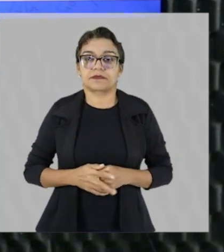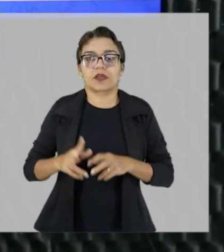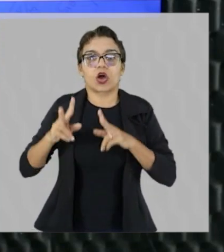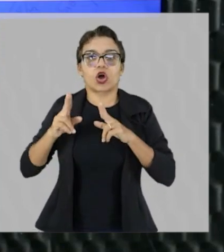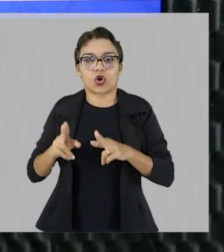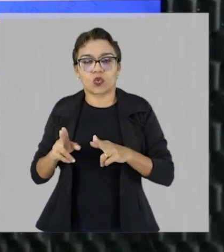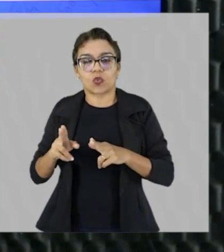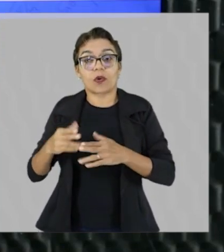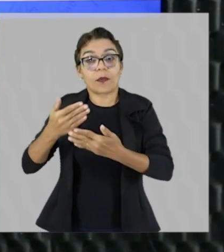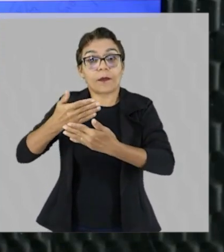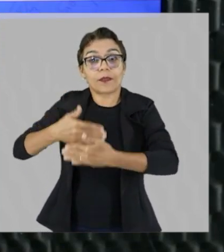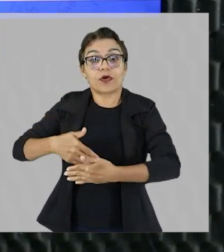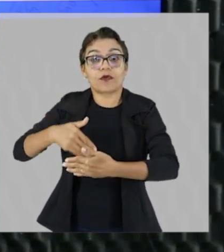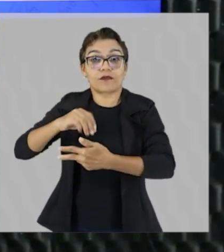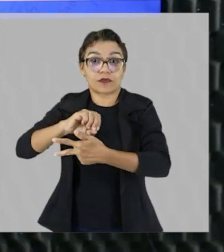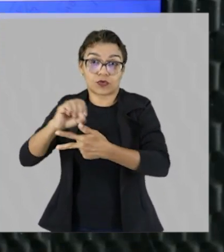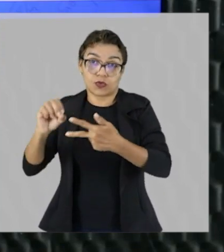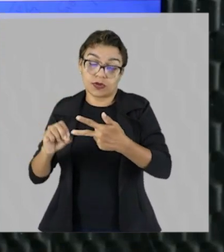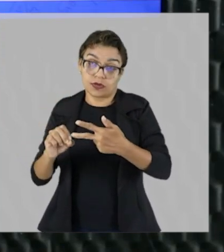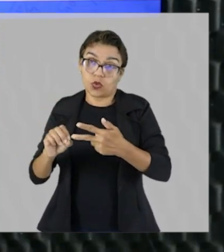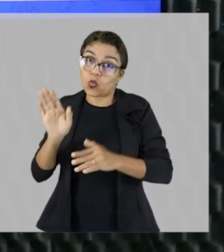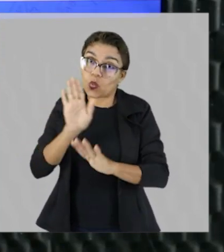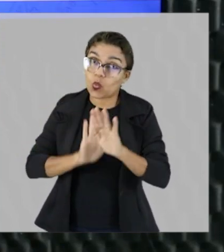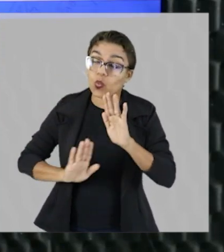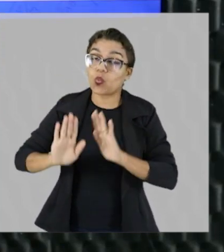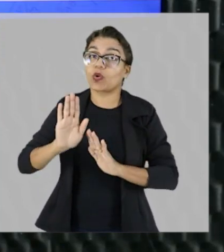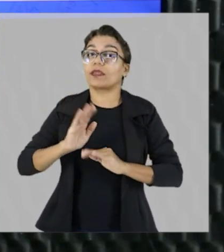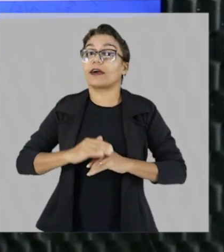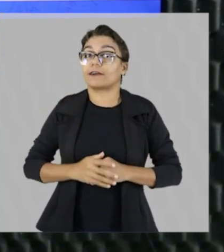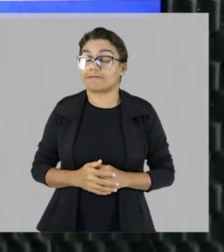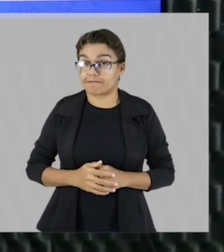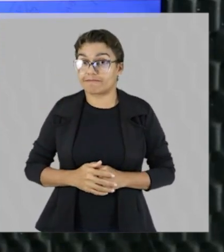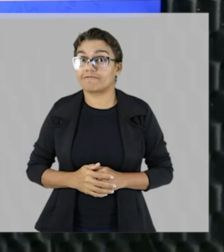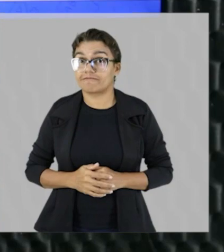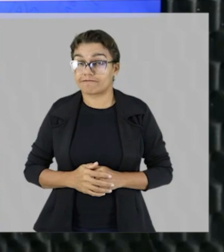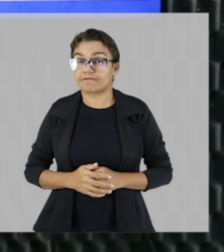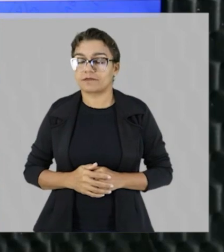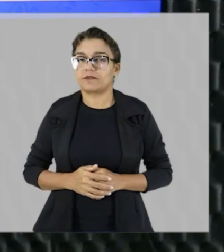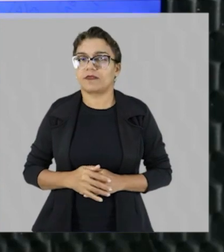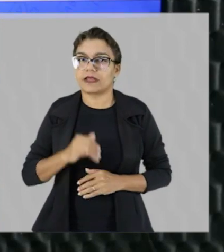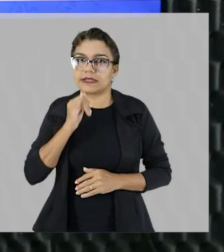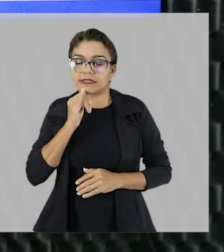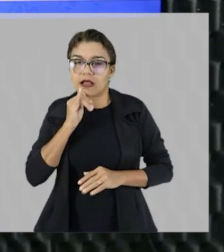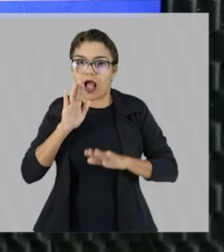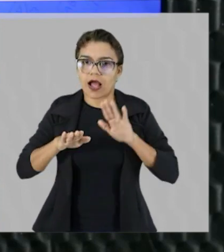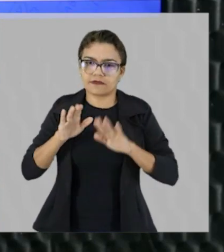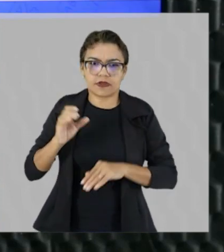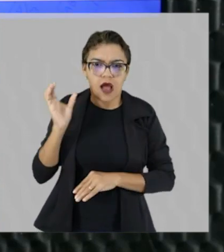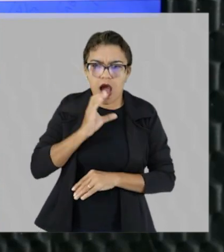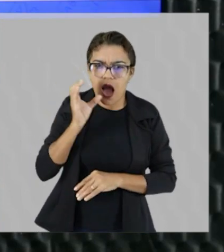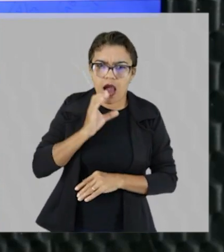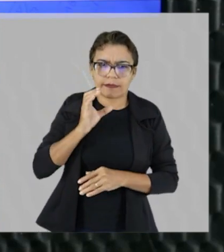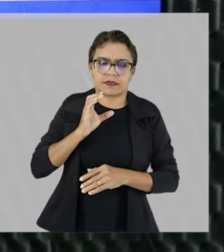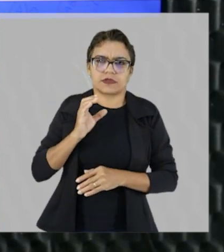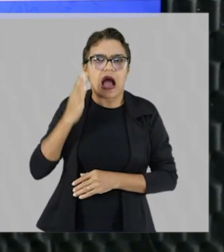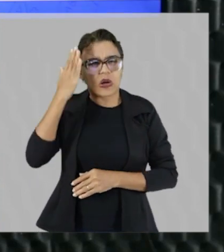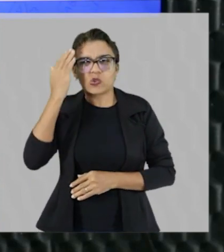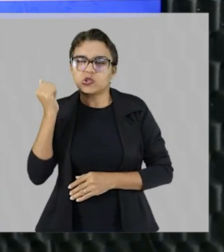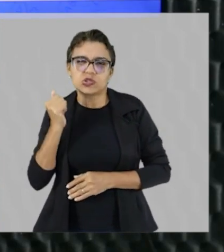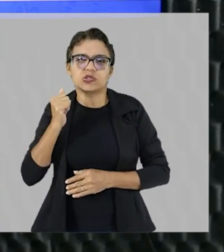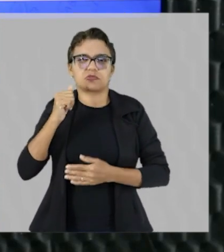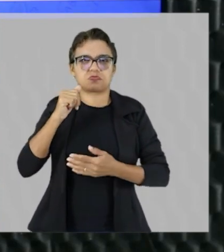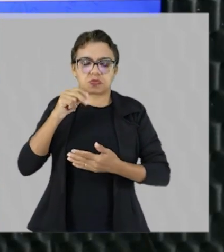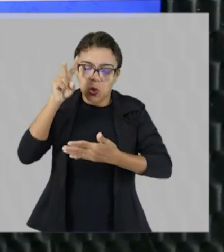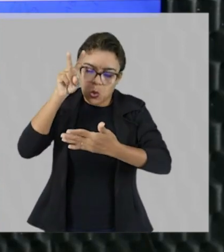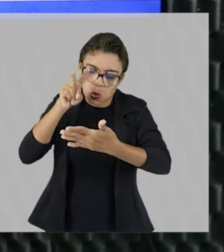mesma coisa na prova do Enem, cuidado com as pegadinhas, tá? Porque às vezes você vai na pressa de querer, eu sei,